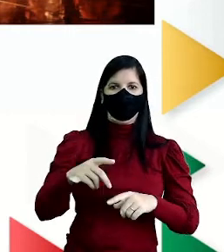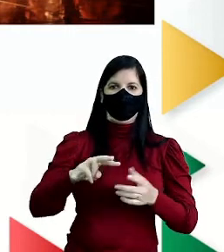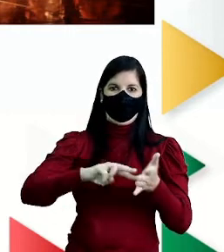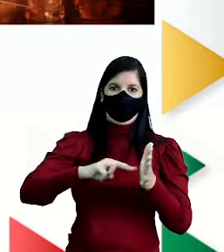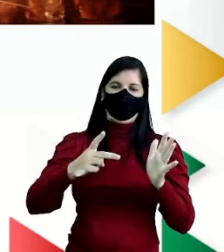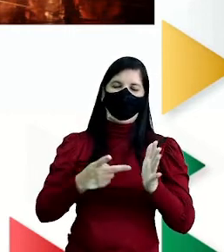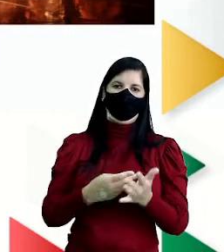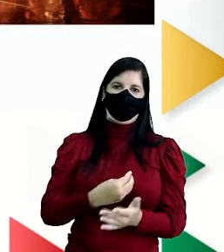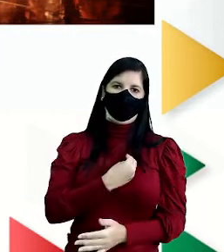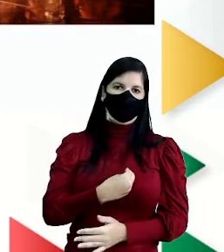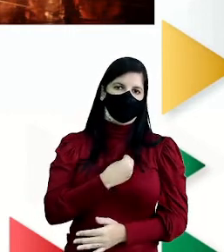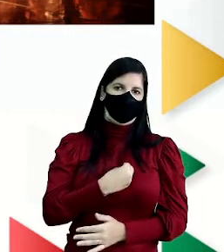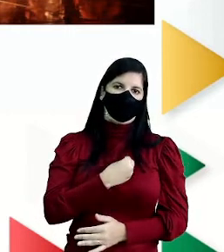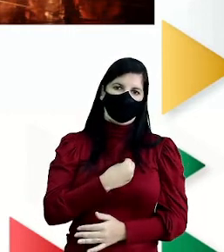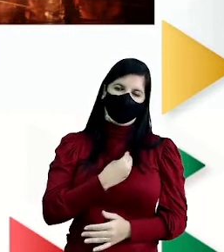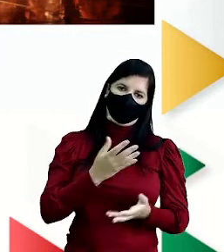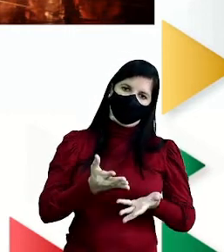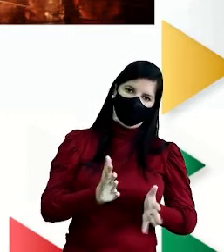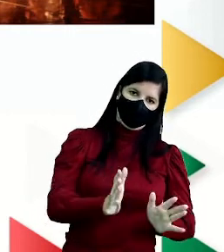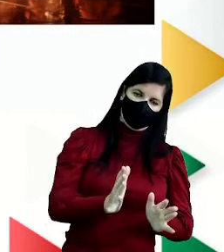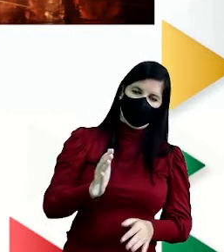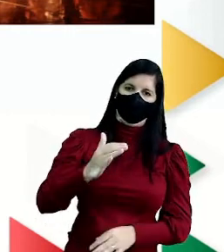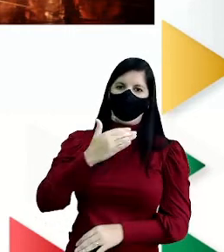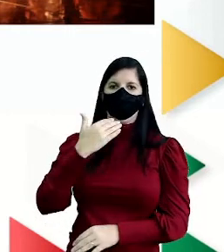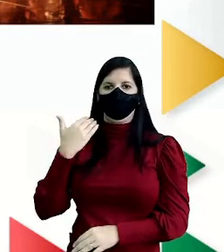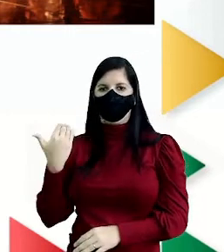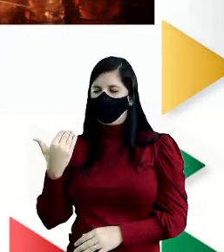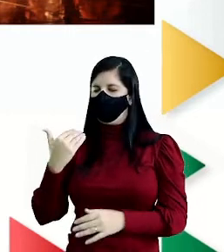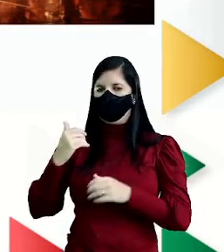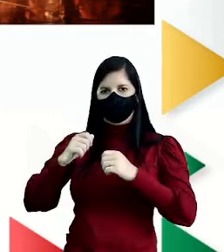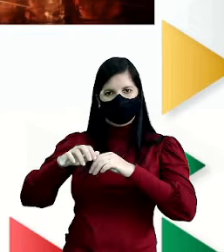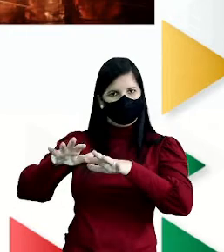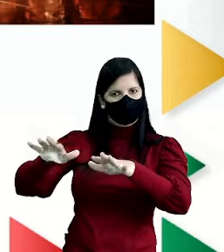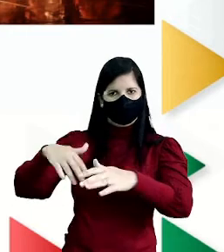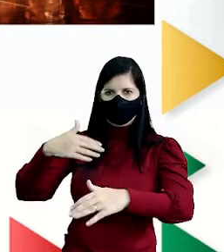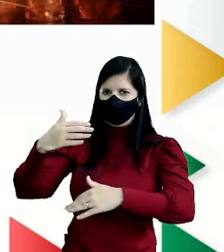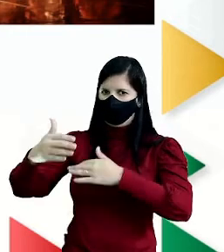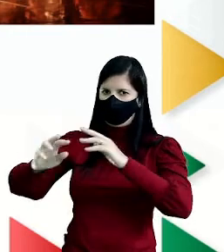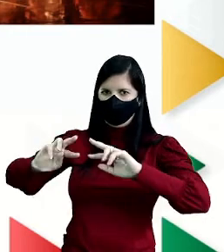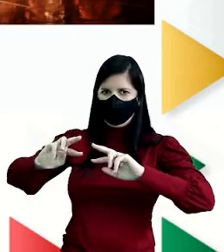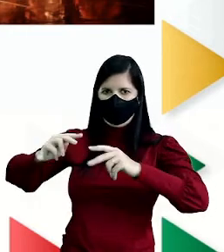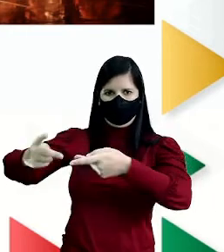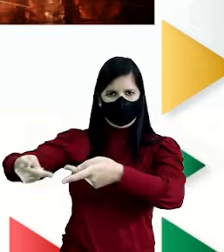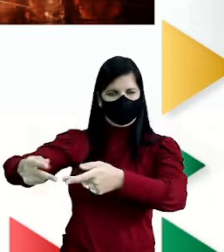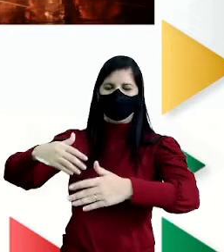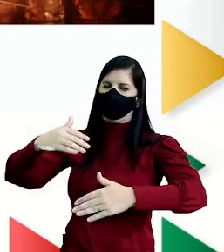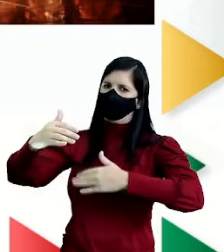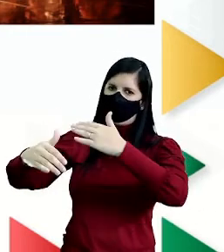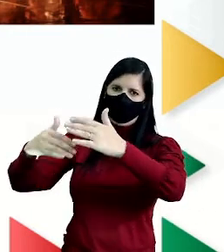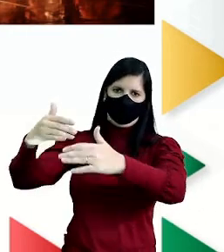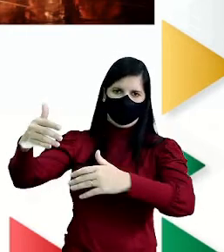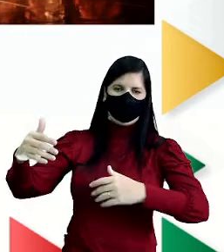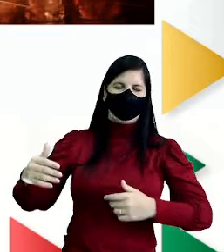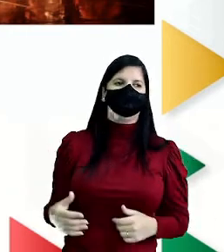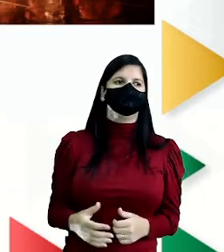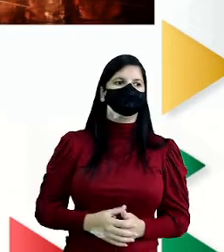Então, de que as pessoas nascem, morrem e vão, né, e esse ciclo vai